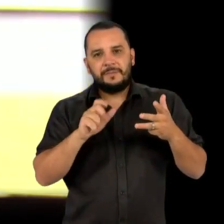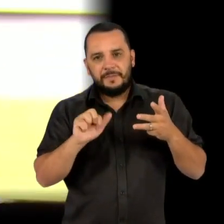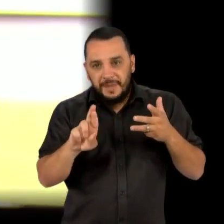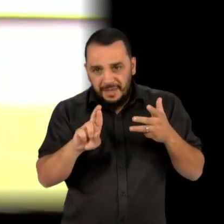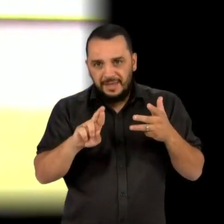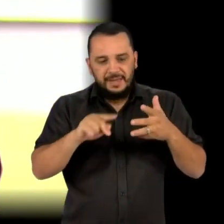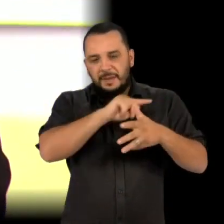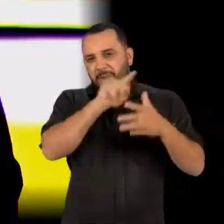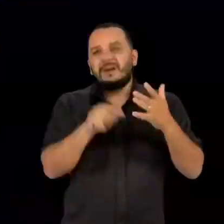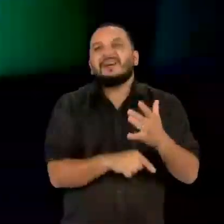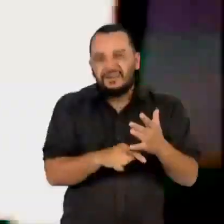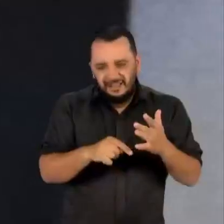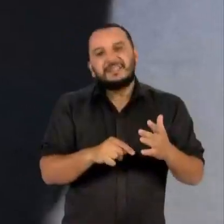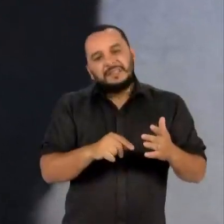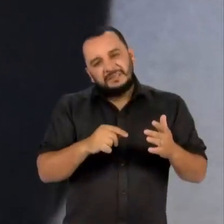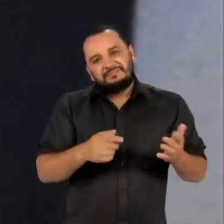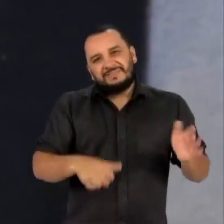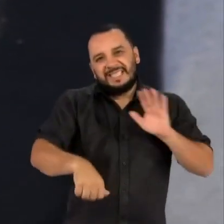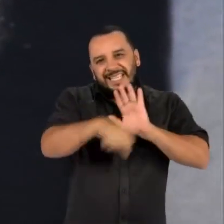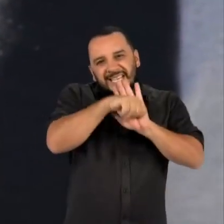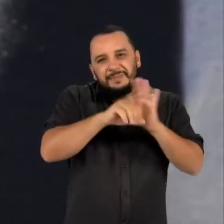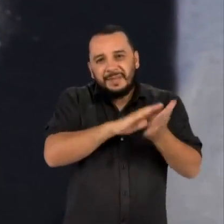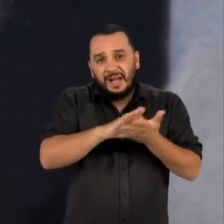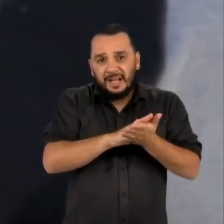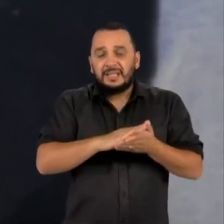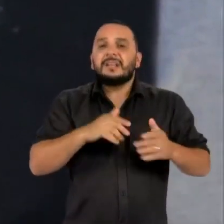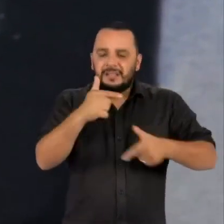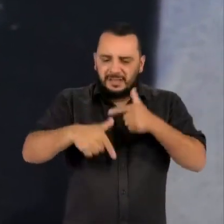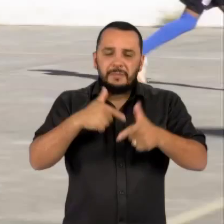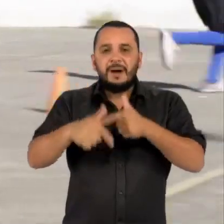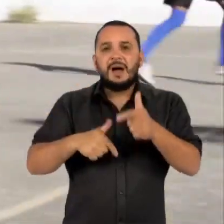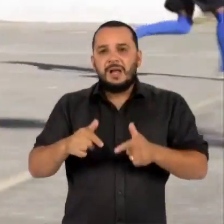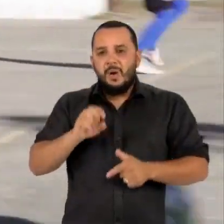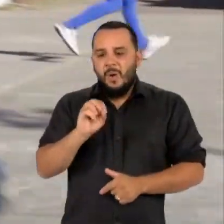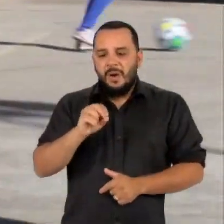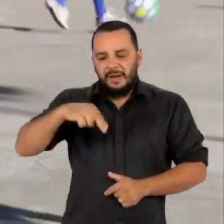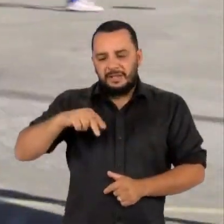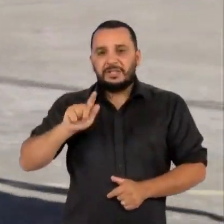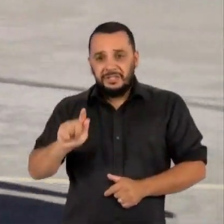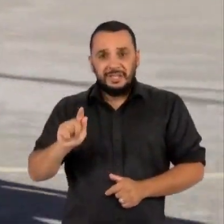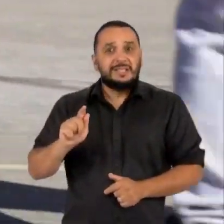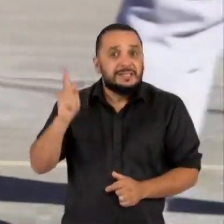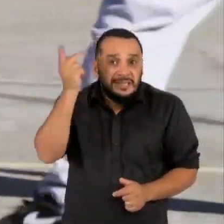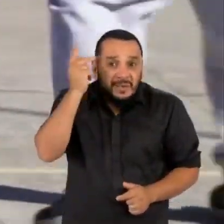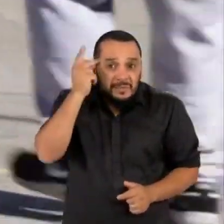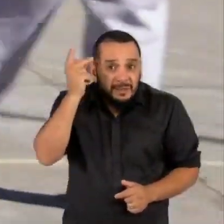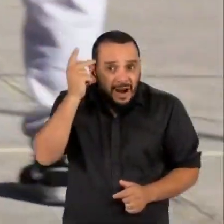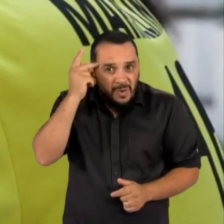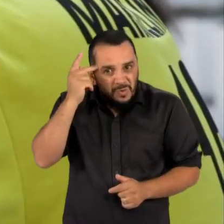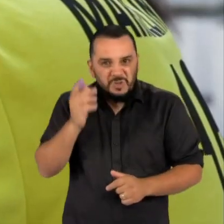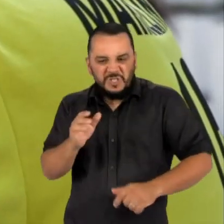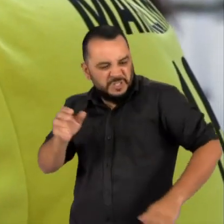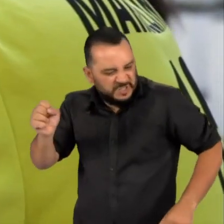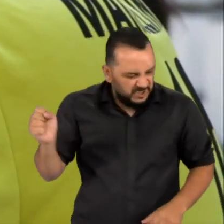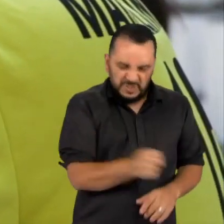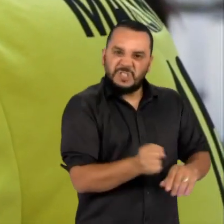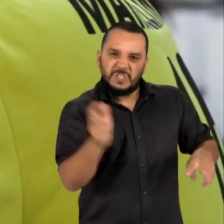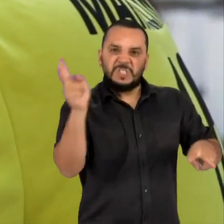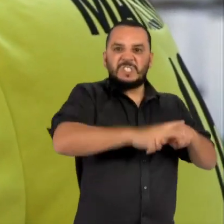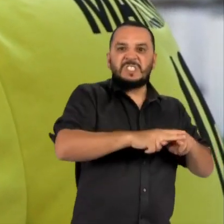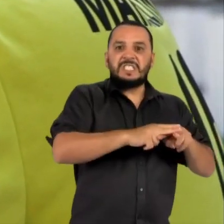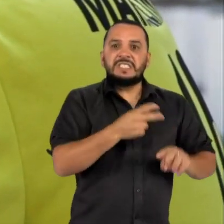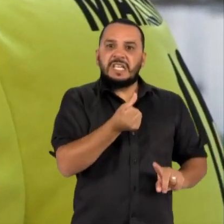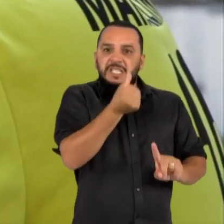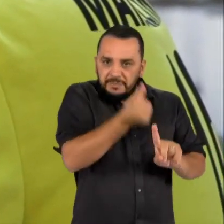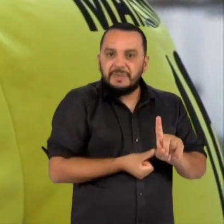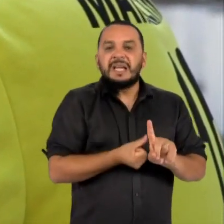festa e justiça do trabalho em uma ong no extremo sul de são paulo que tira crianças das ruas à prisão marcelo ficou seis